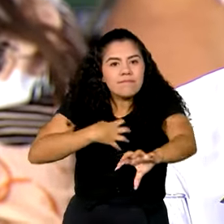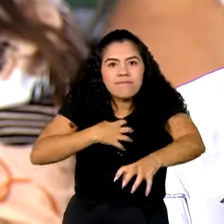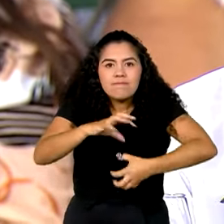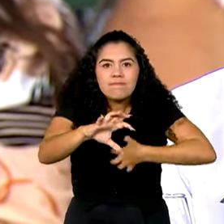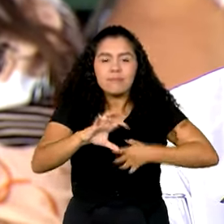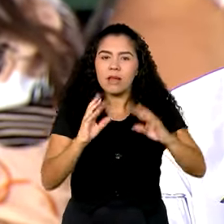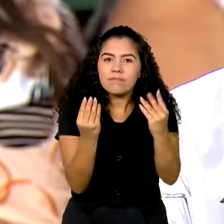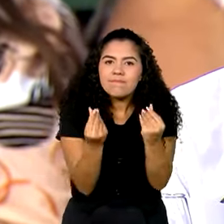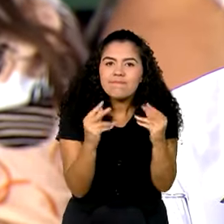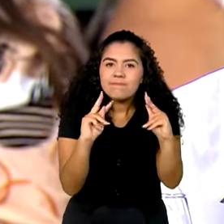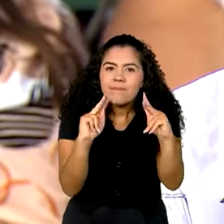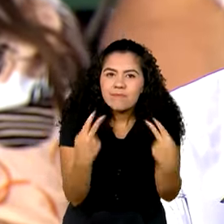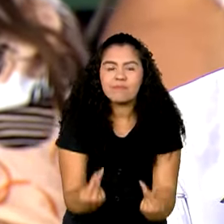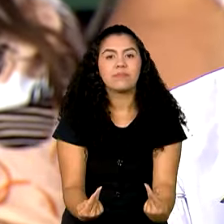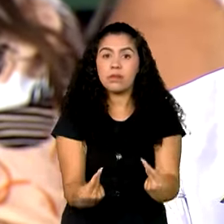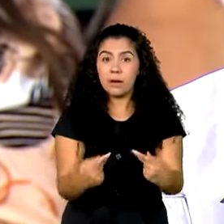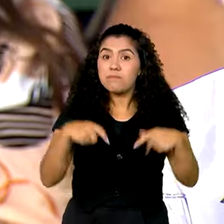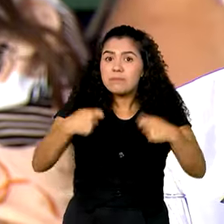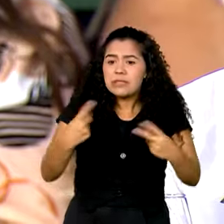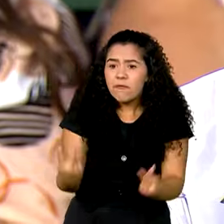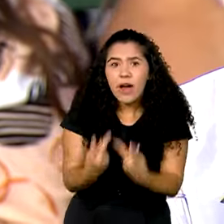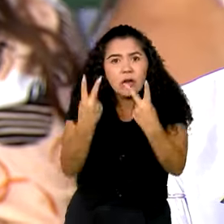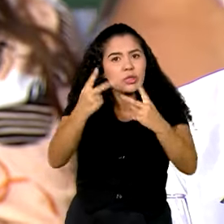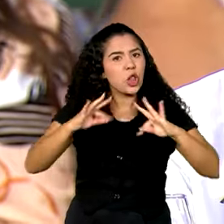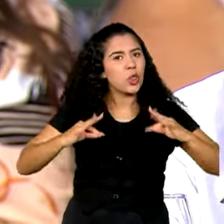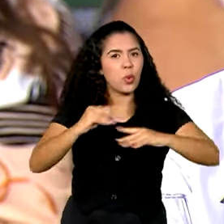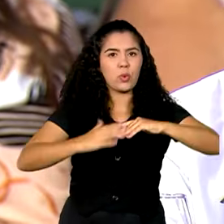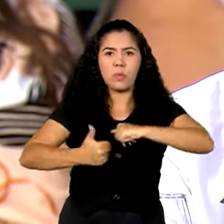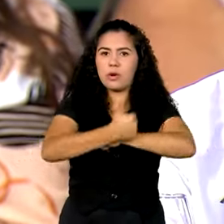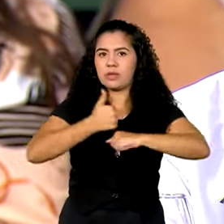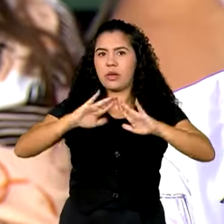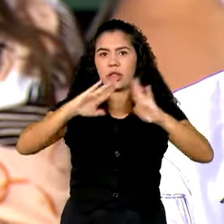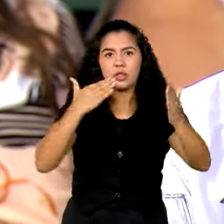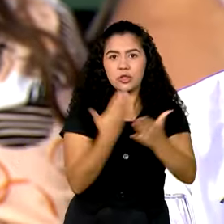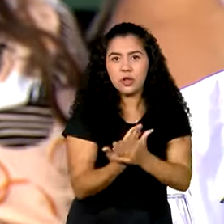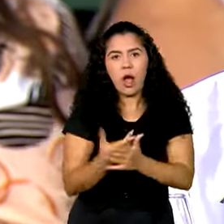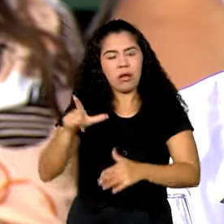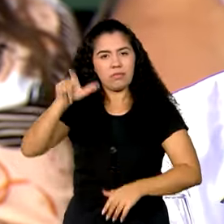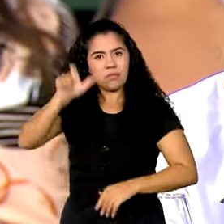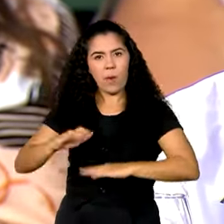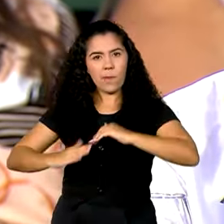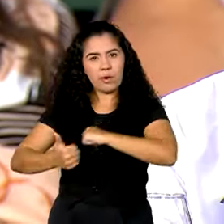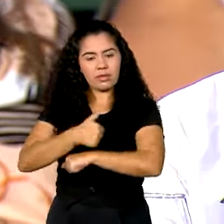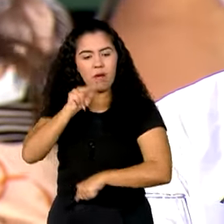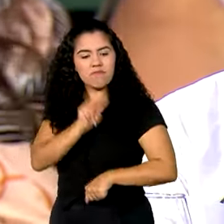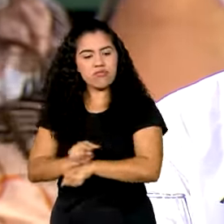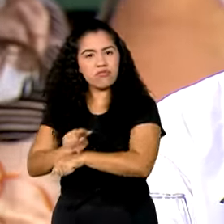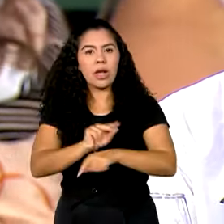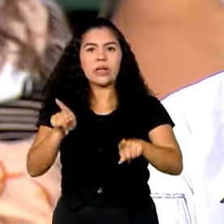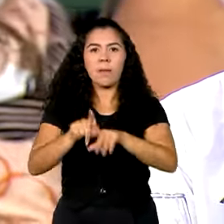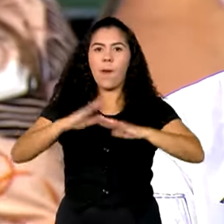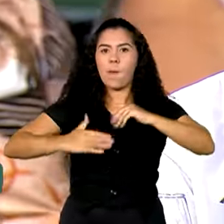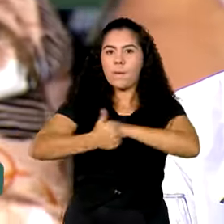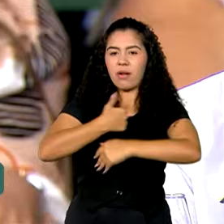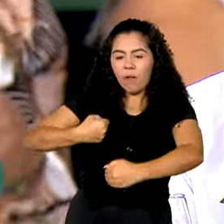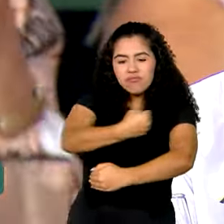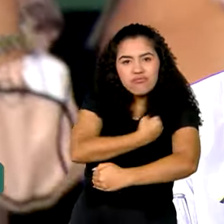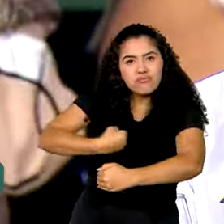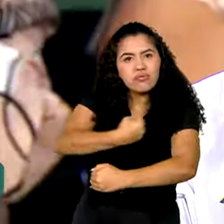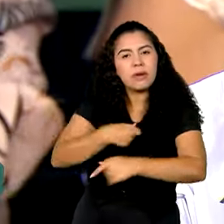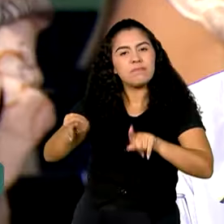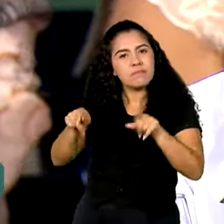precisamos valorizar todos os funcionários da escola, desde o portão à merendeira. É